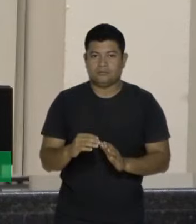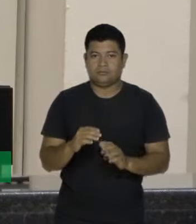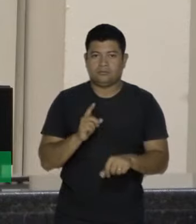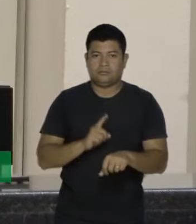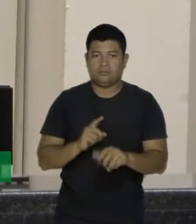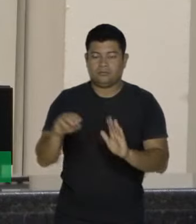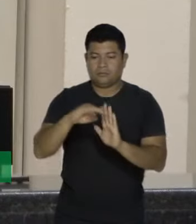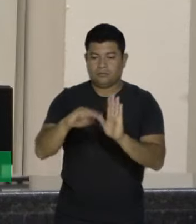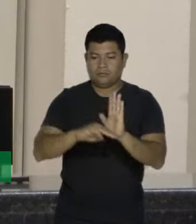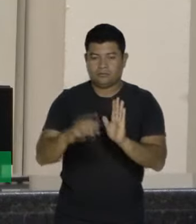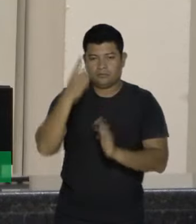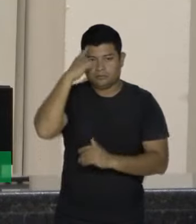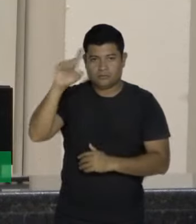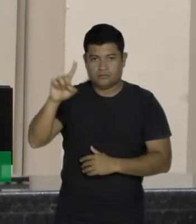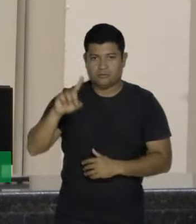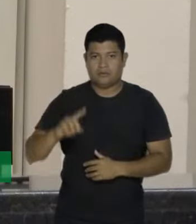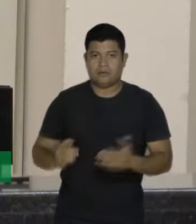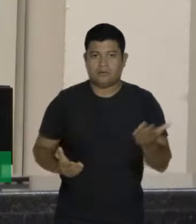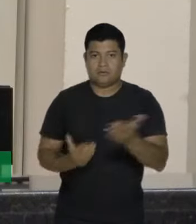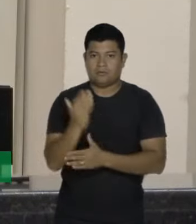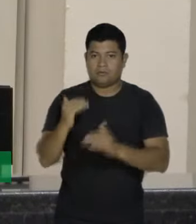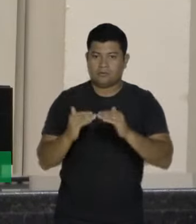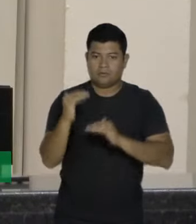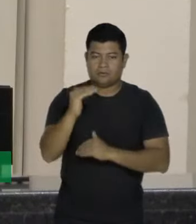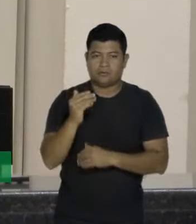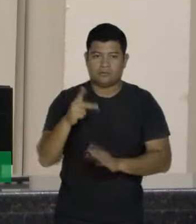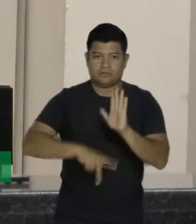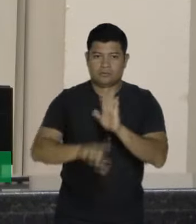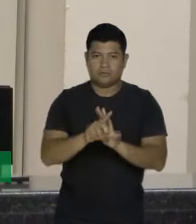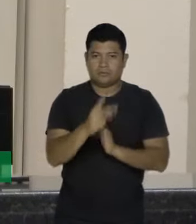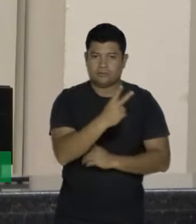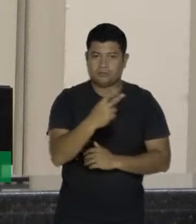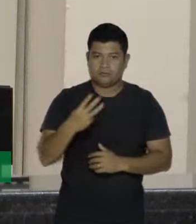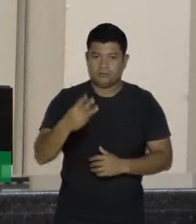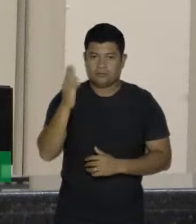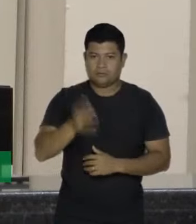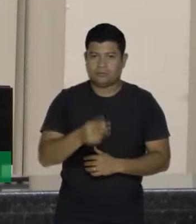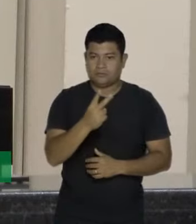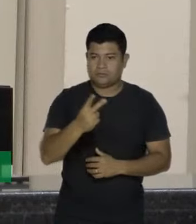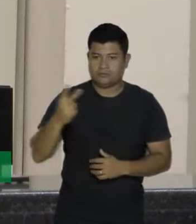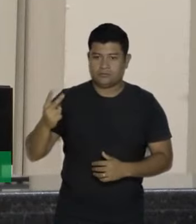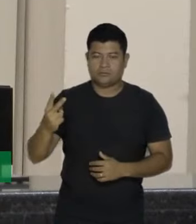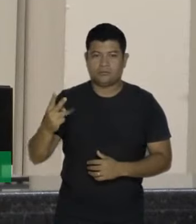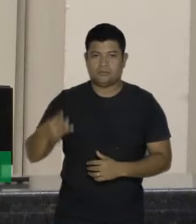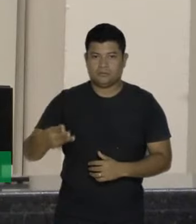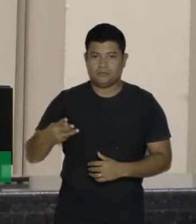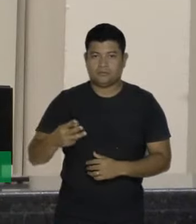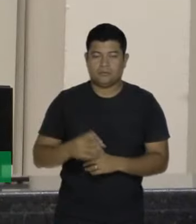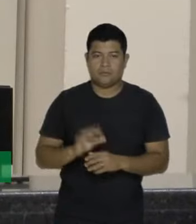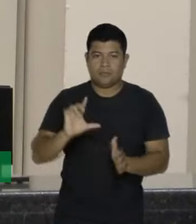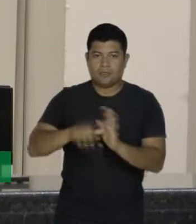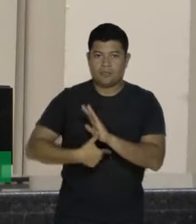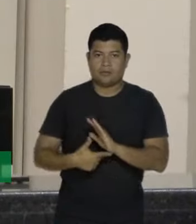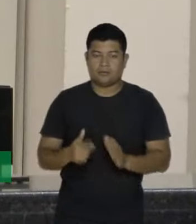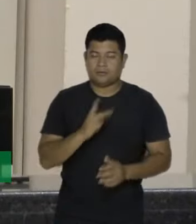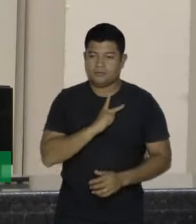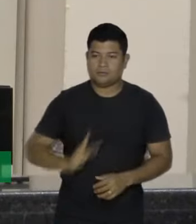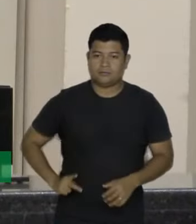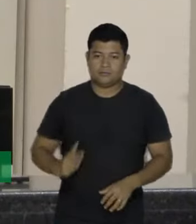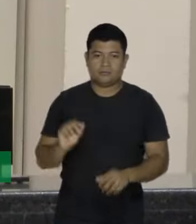foi aprovado por maioria o projeto de lei 22/2023. Na sequência, o senhor presidente encerrou a sessão e